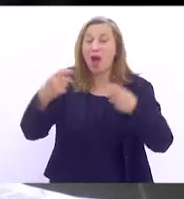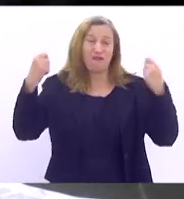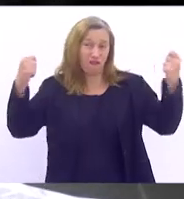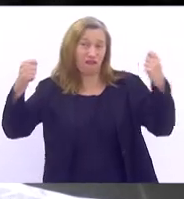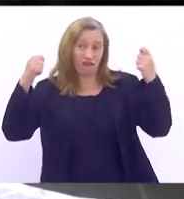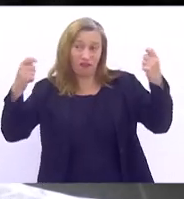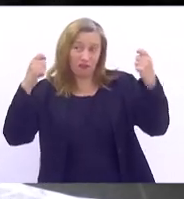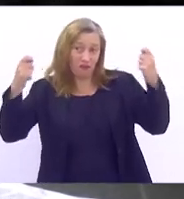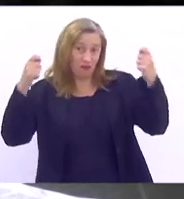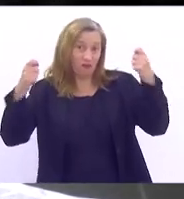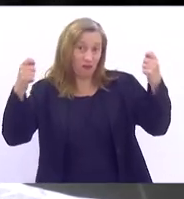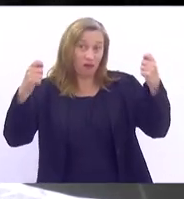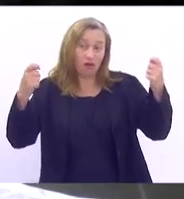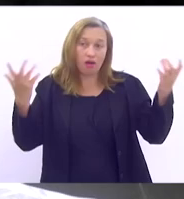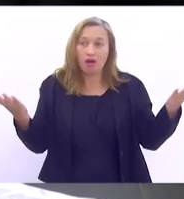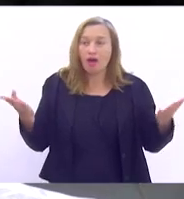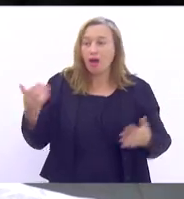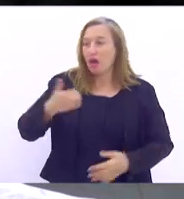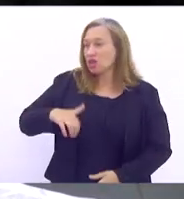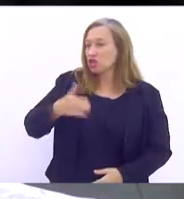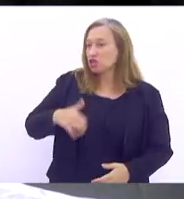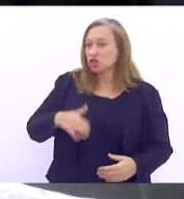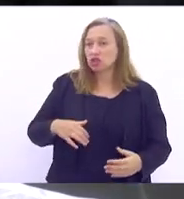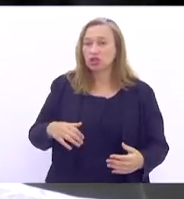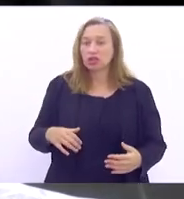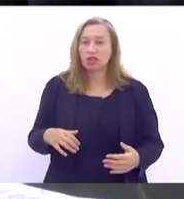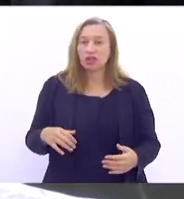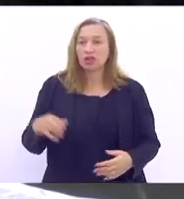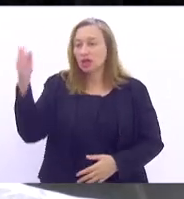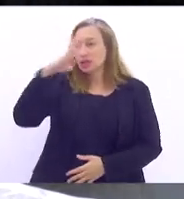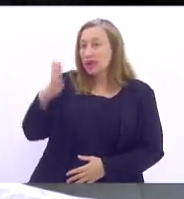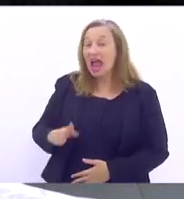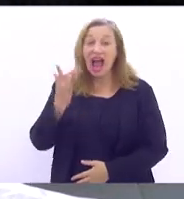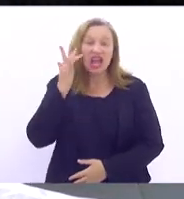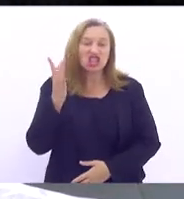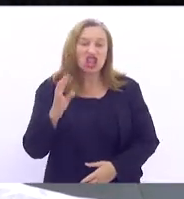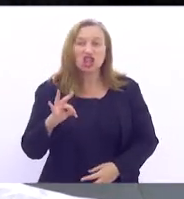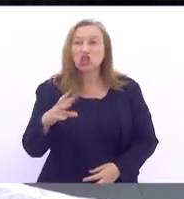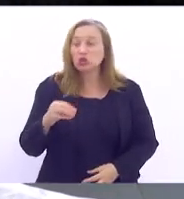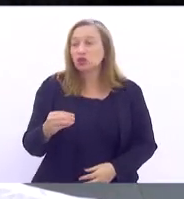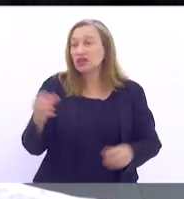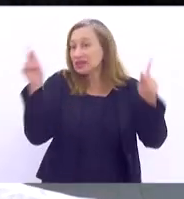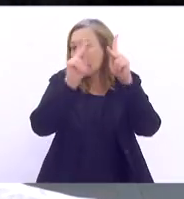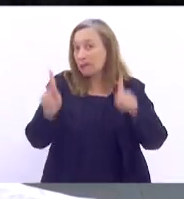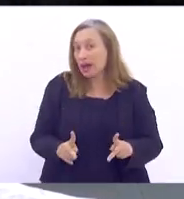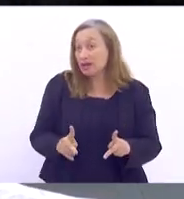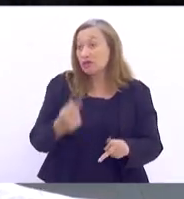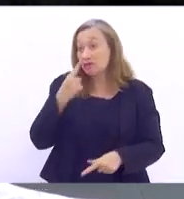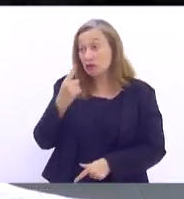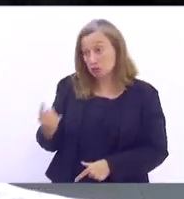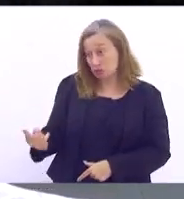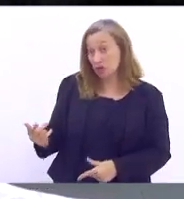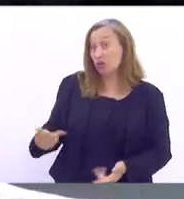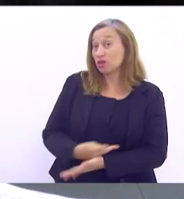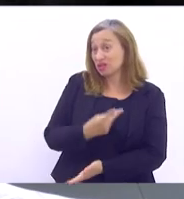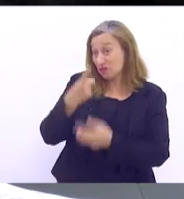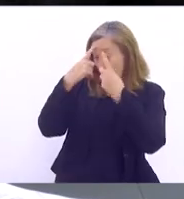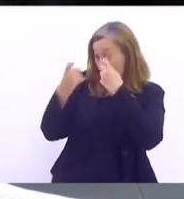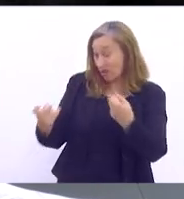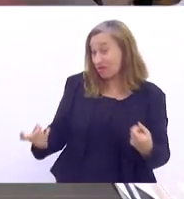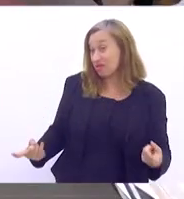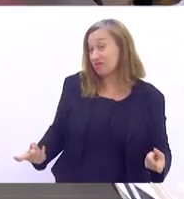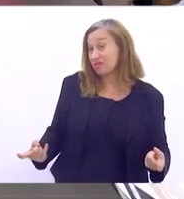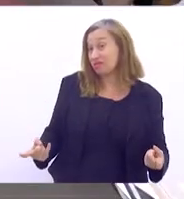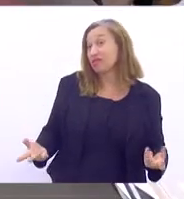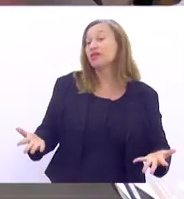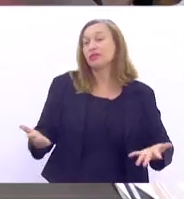da Argentina com a torcida brasileira e achar que vai ser tudo beijo na boca é o que deu. Presidente, só